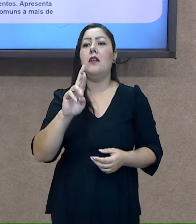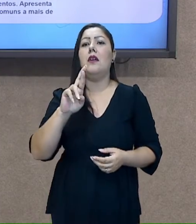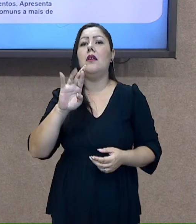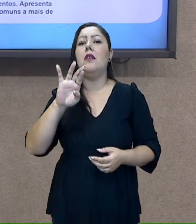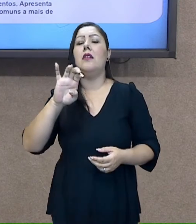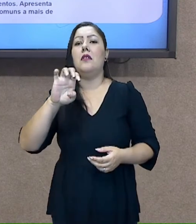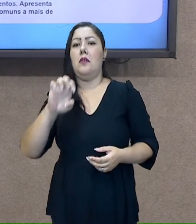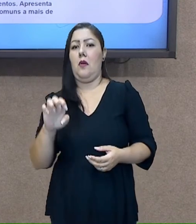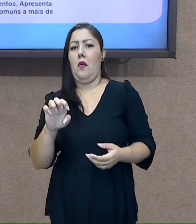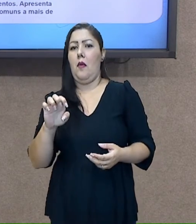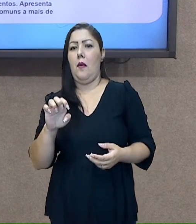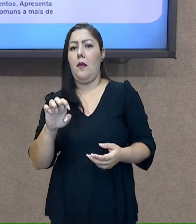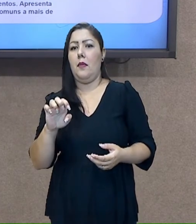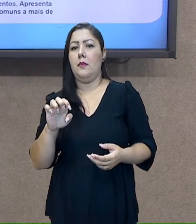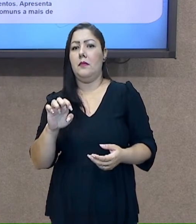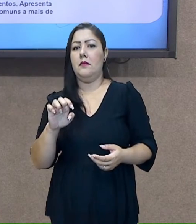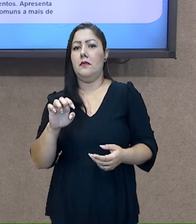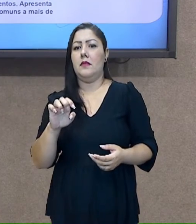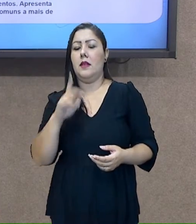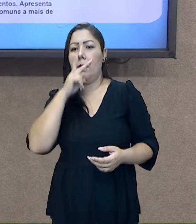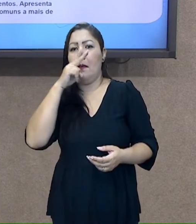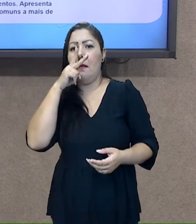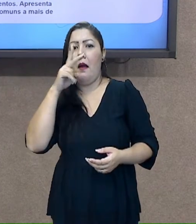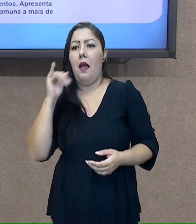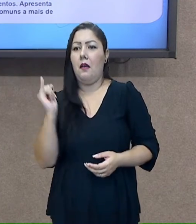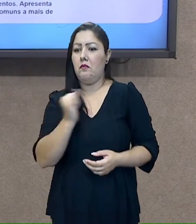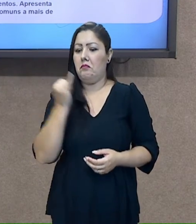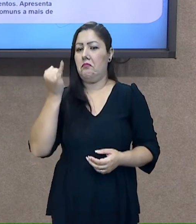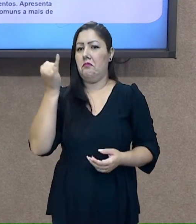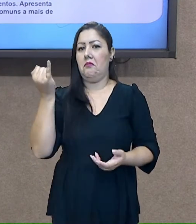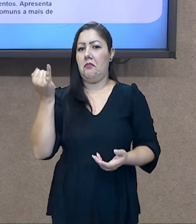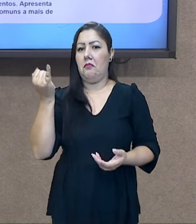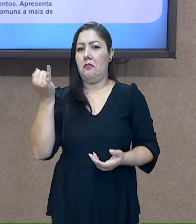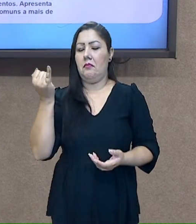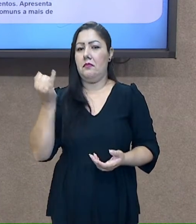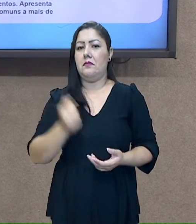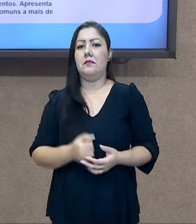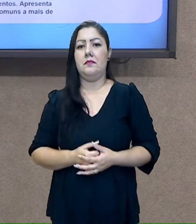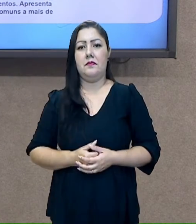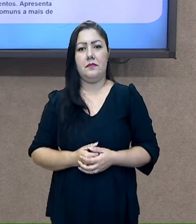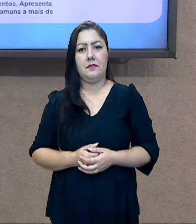Gases nobres. Bom, eles possuem